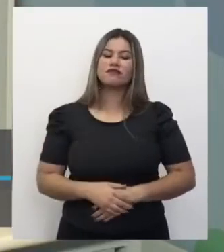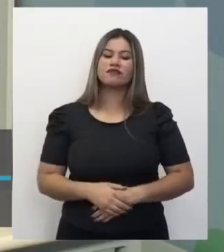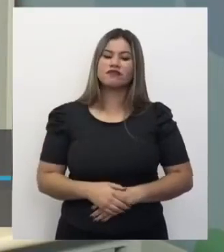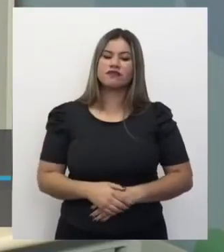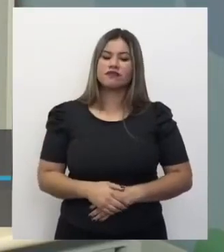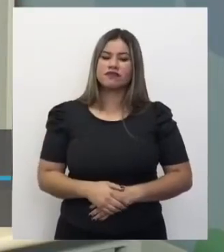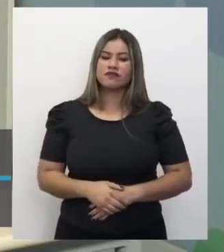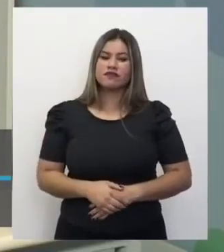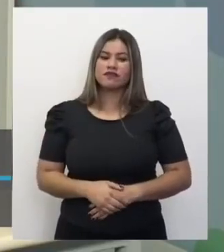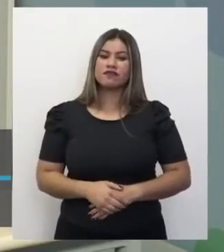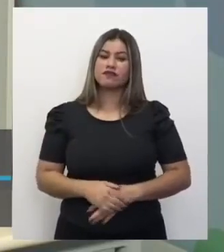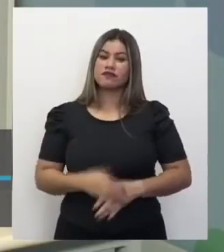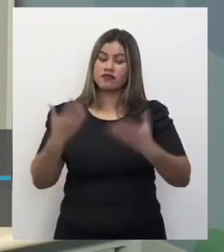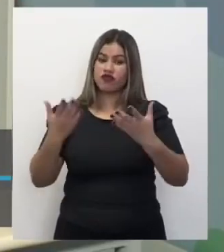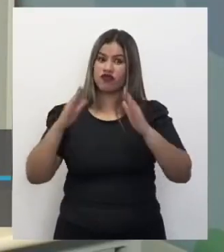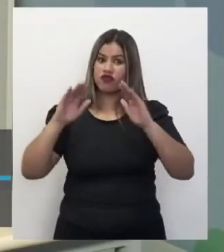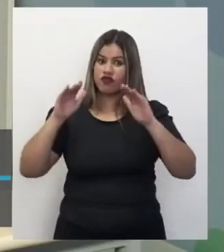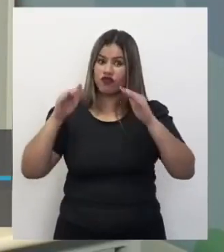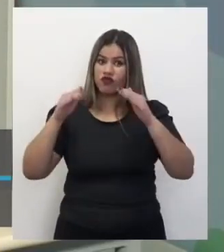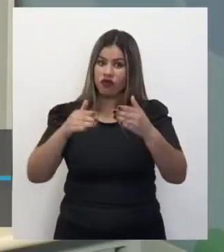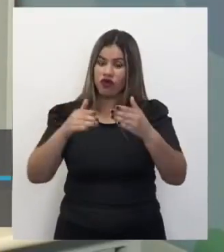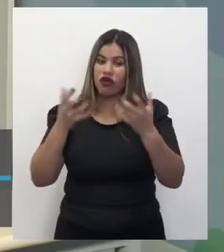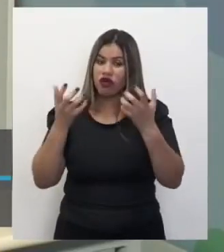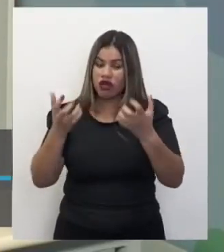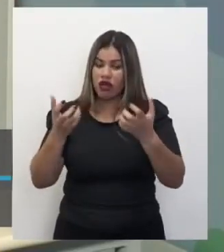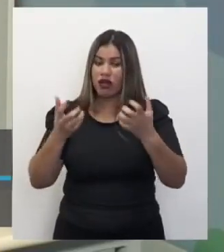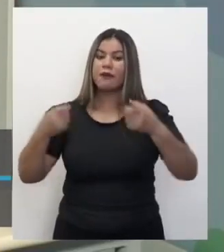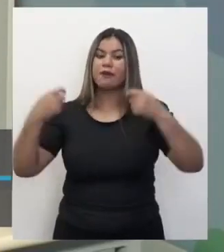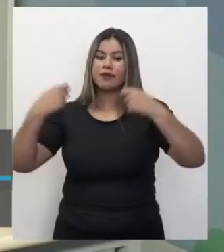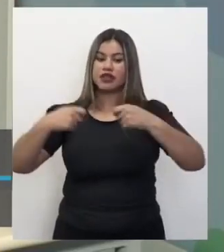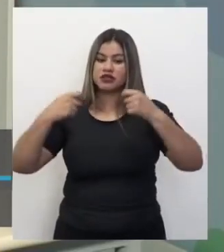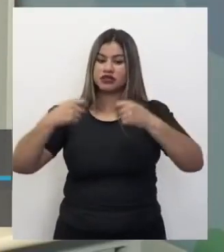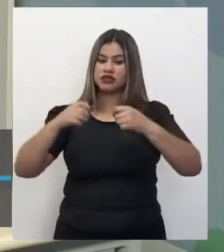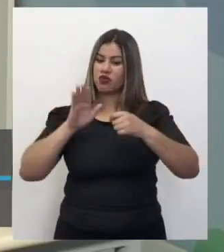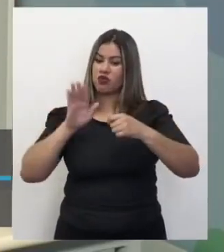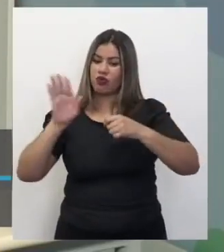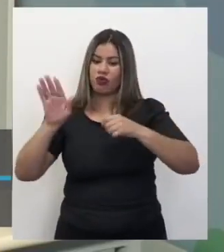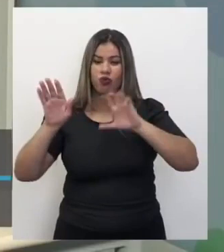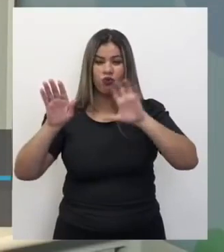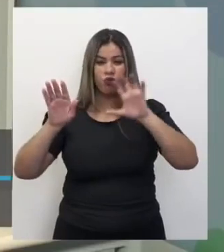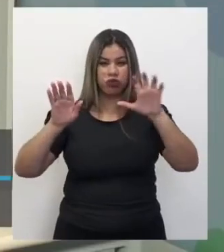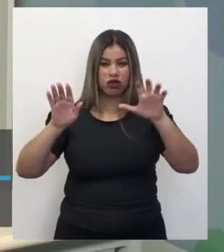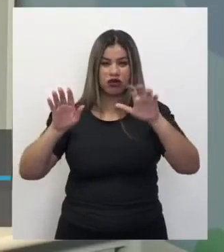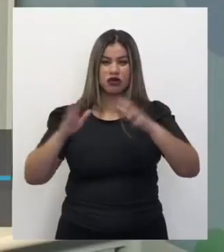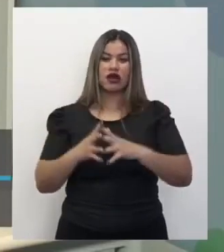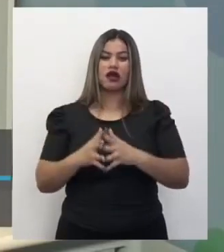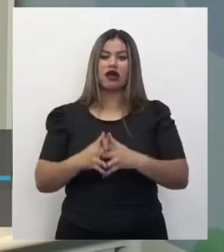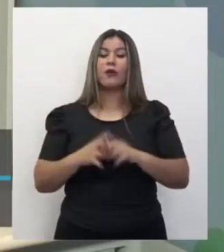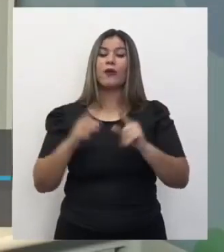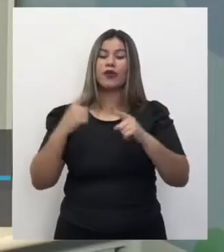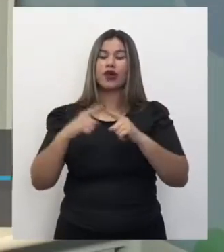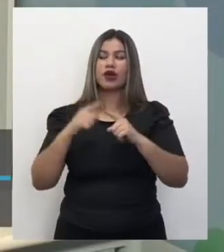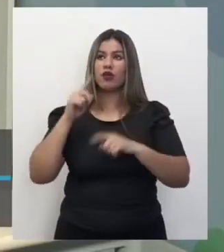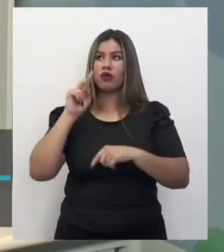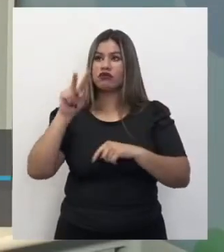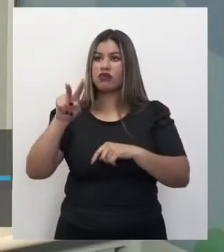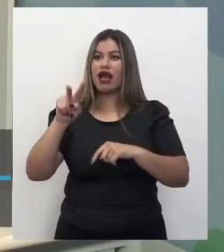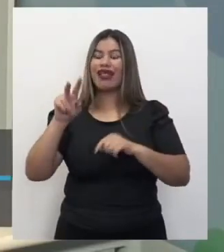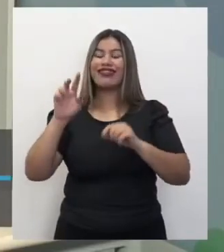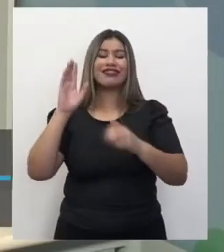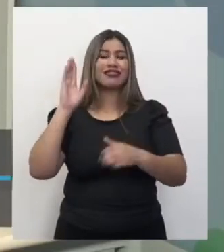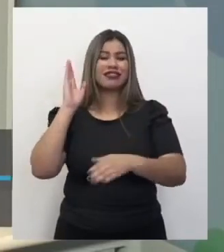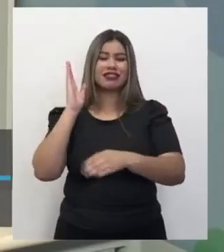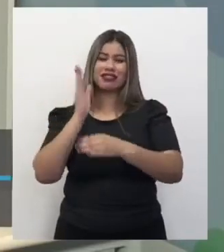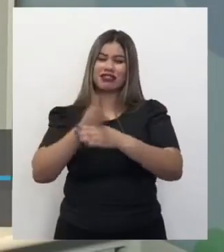você quer destacar alguma coisa assim, você coloca meio que nas laterais, você tira ela do centro. Porque aí o olho humano da pessoa já vai ali